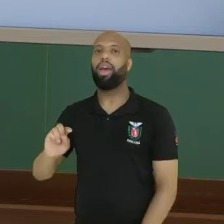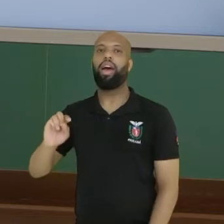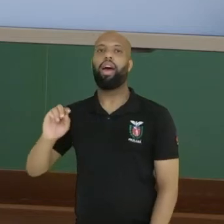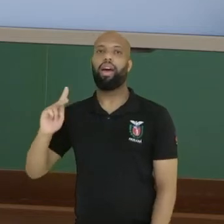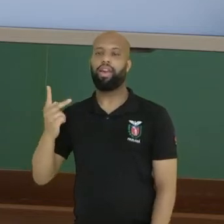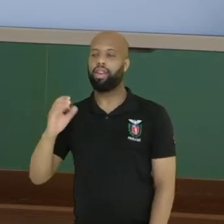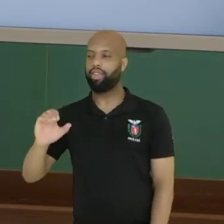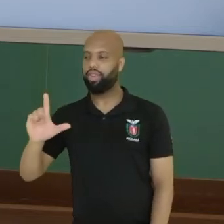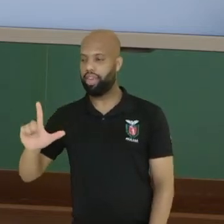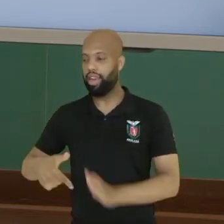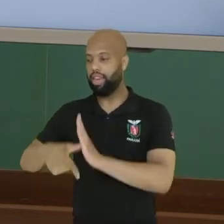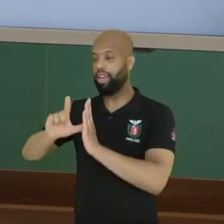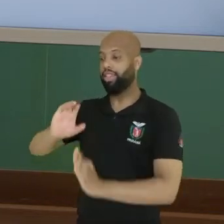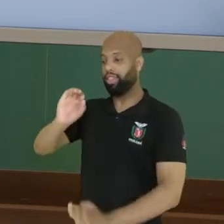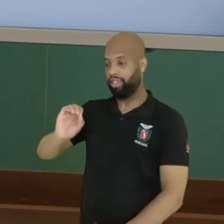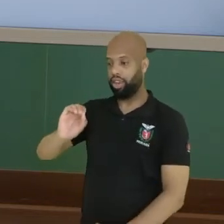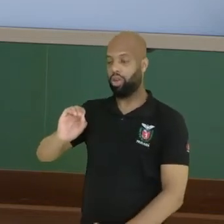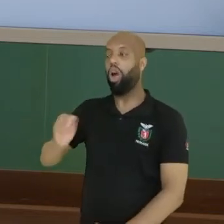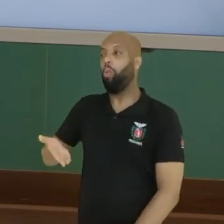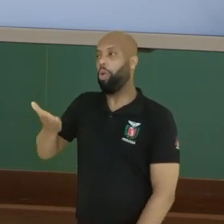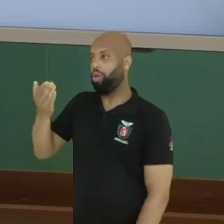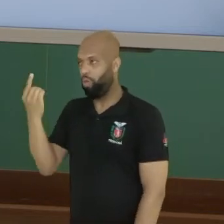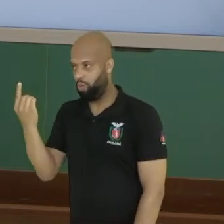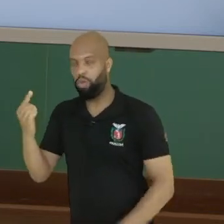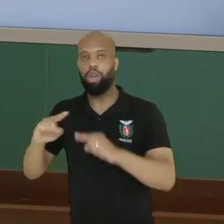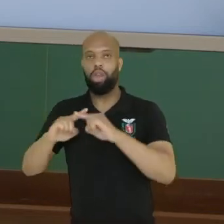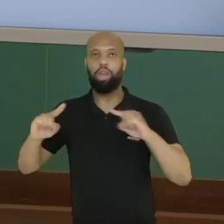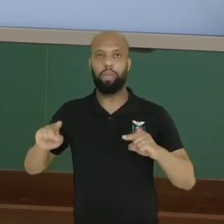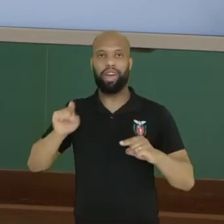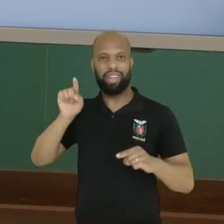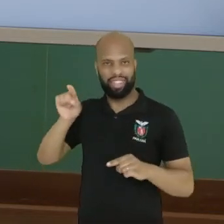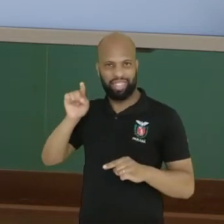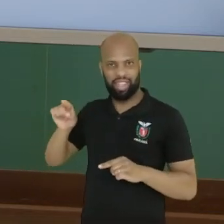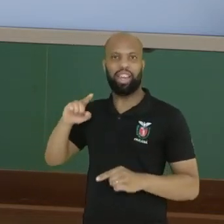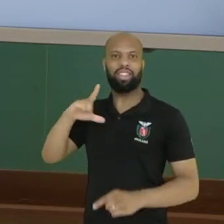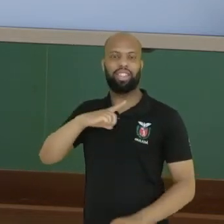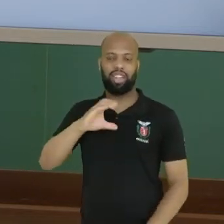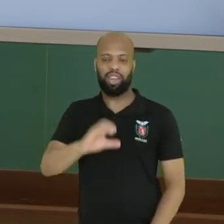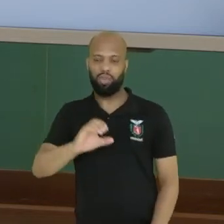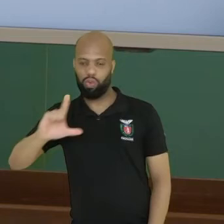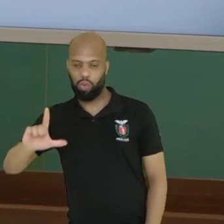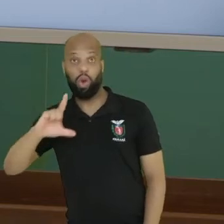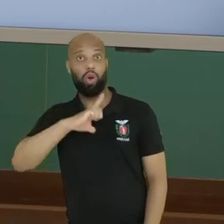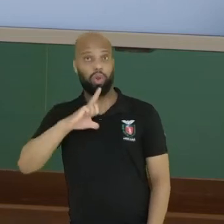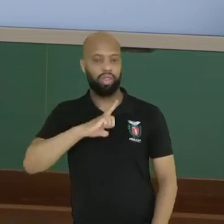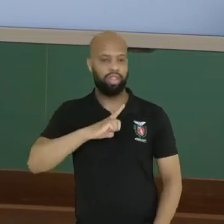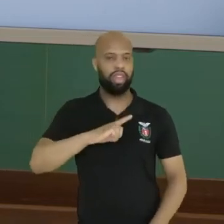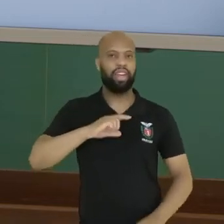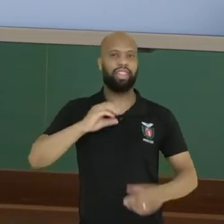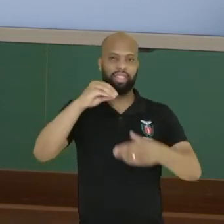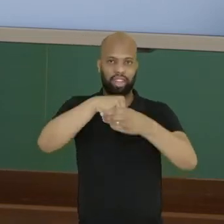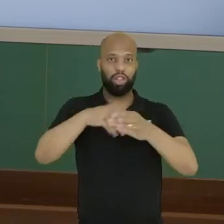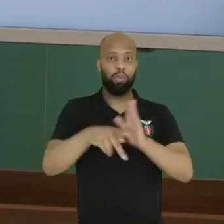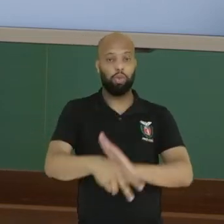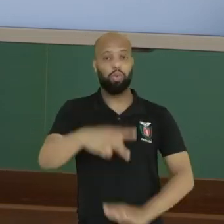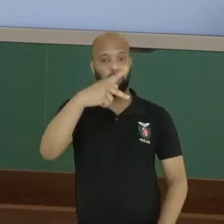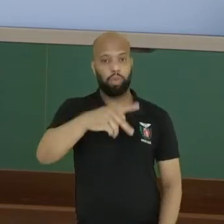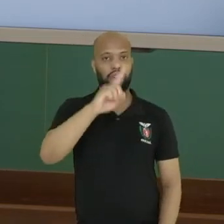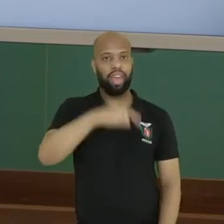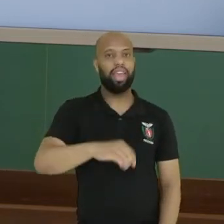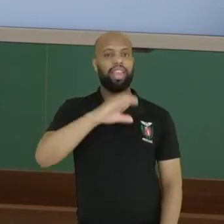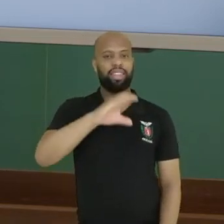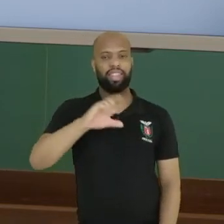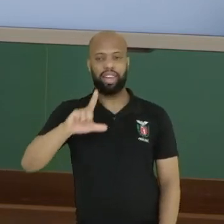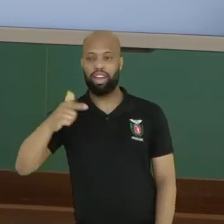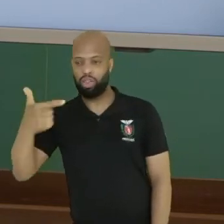que saiu de 0 e foi para 1. Mas como a substância onde o cloro aparece lá nos produtos é o Cl2 e